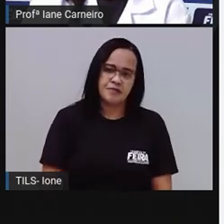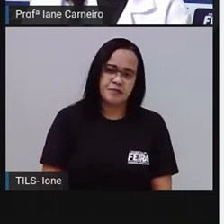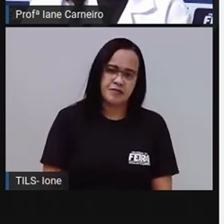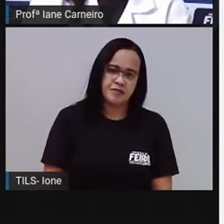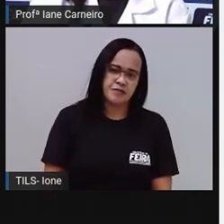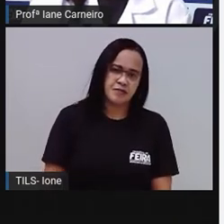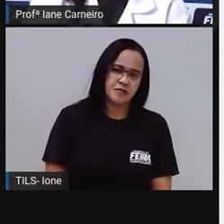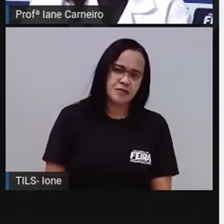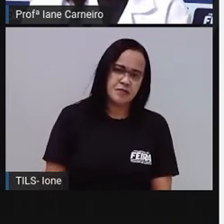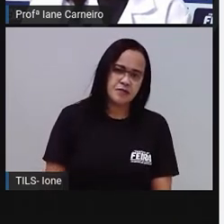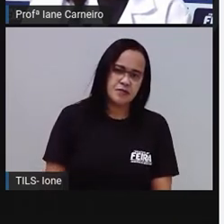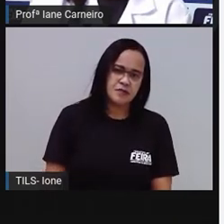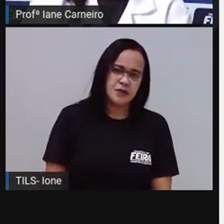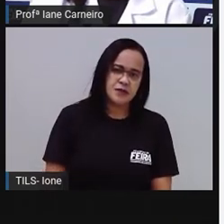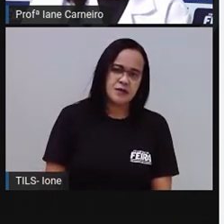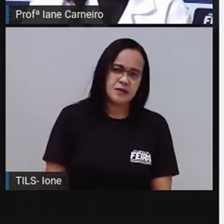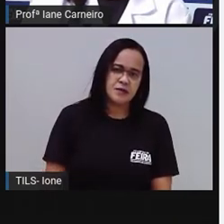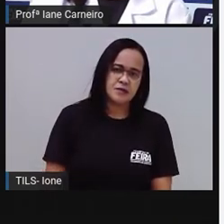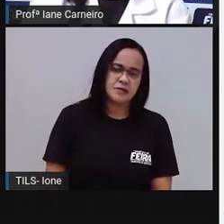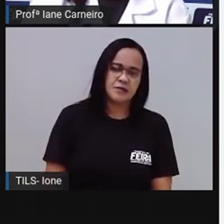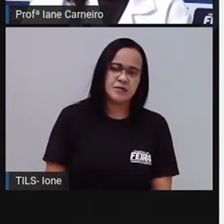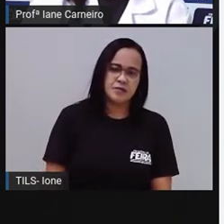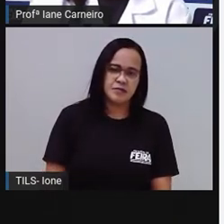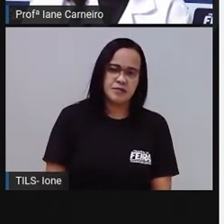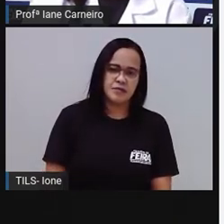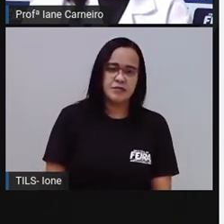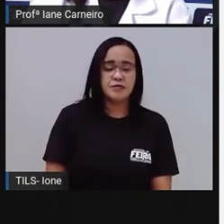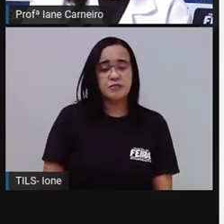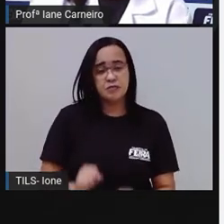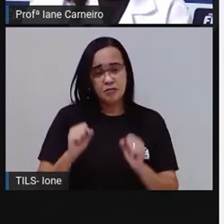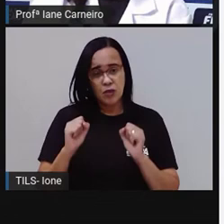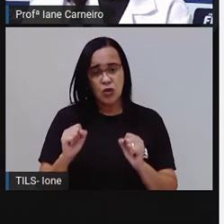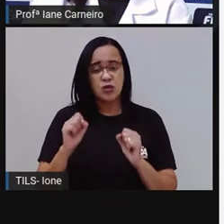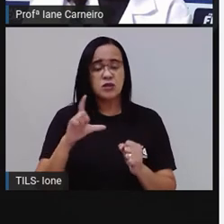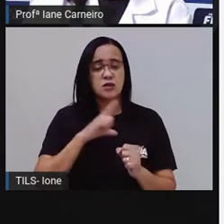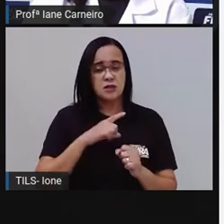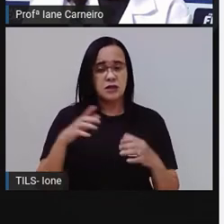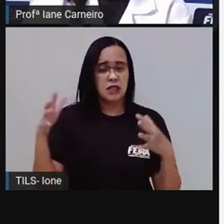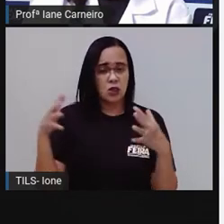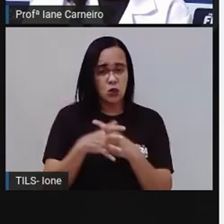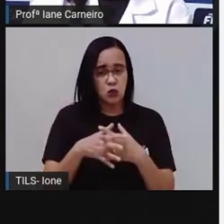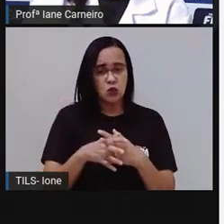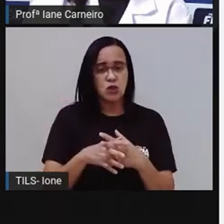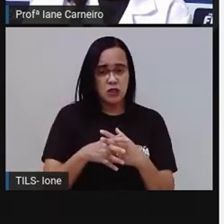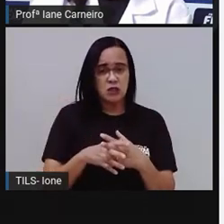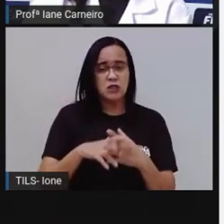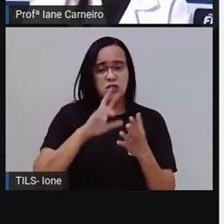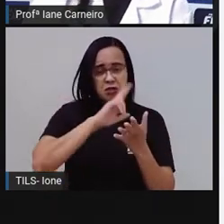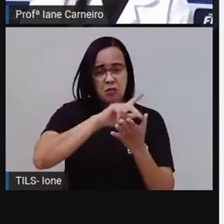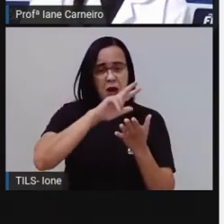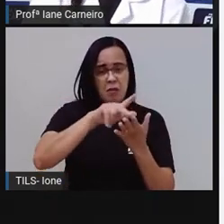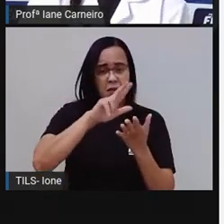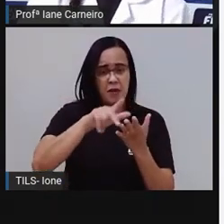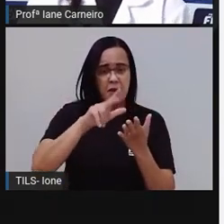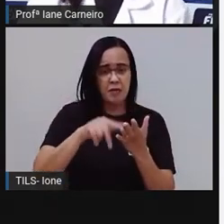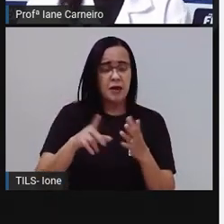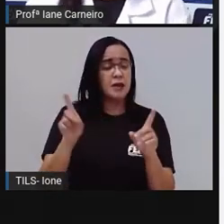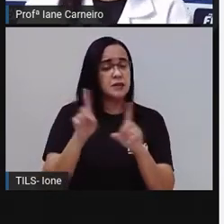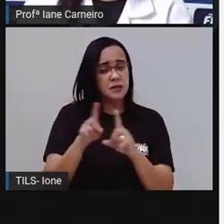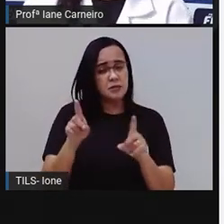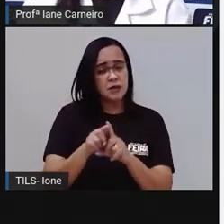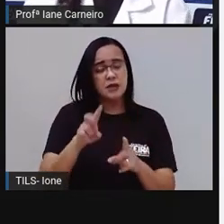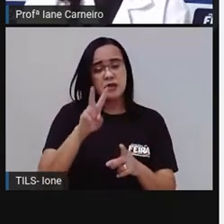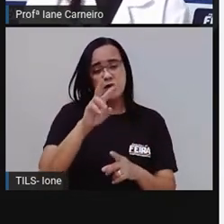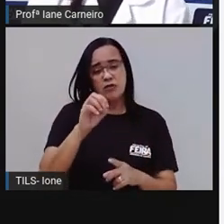ó, a consoante R e a vogal E. Olha só. Então, a gente